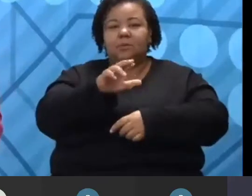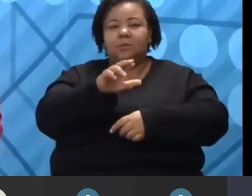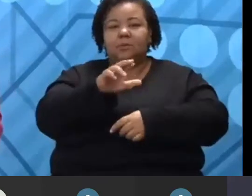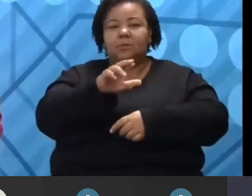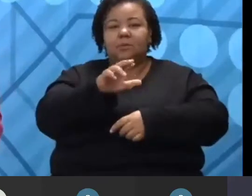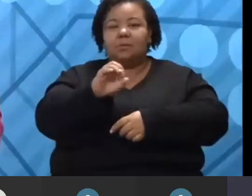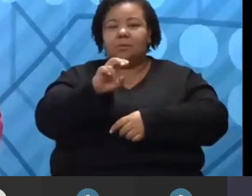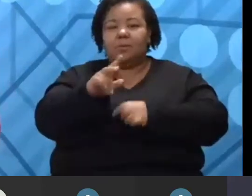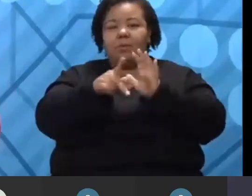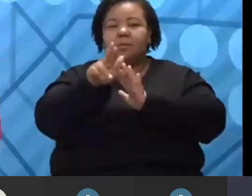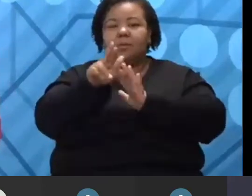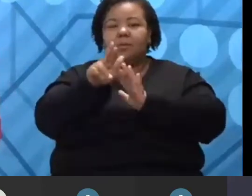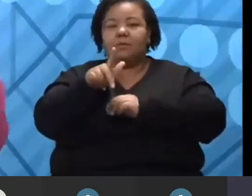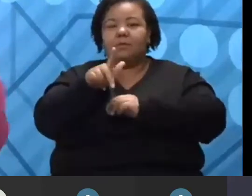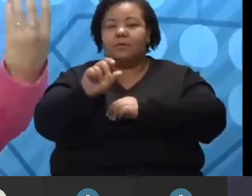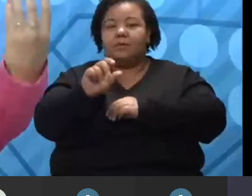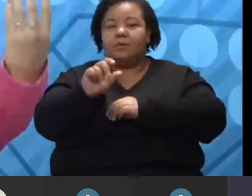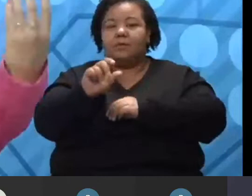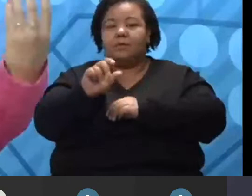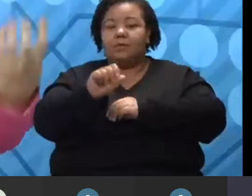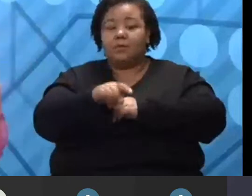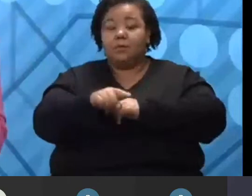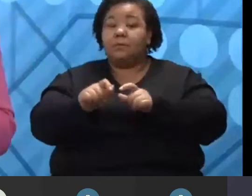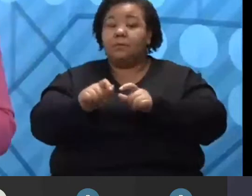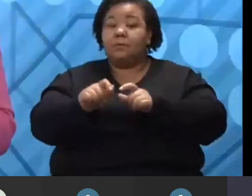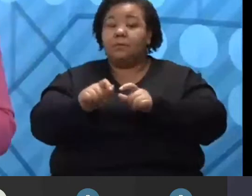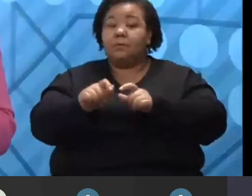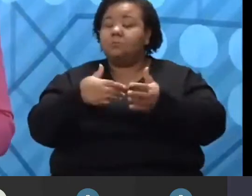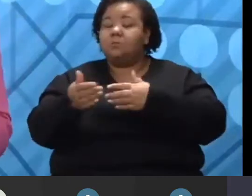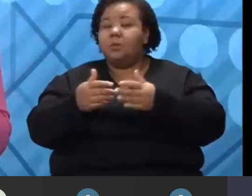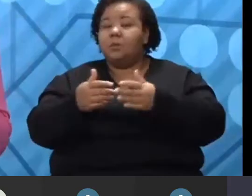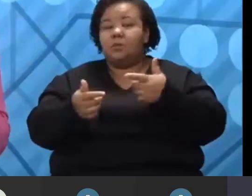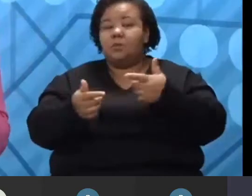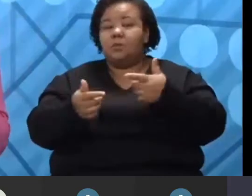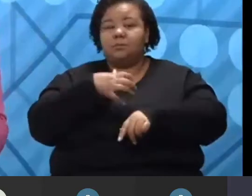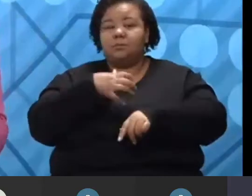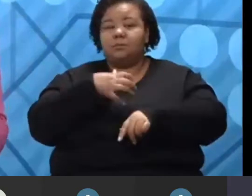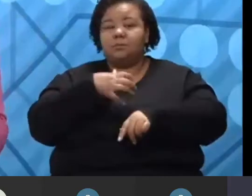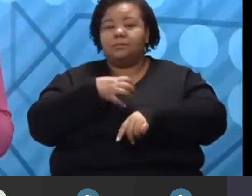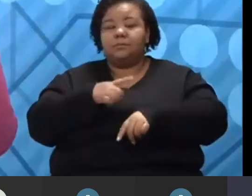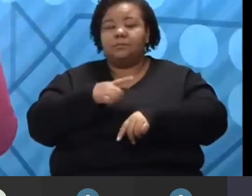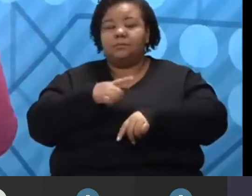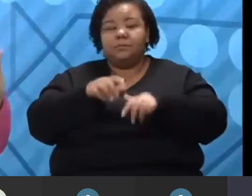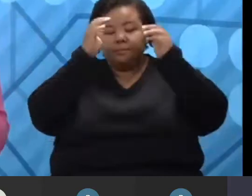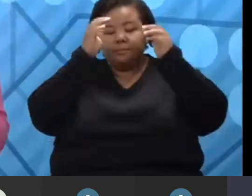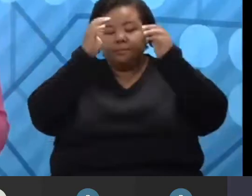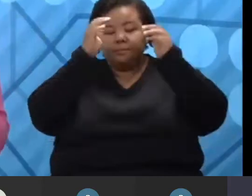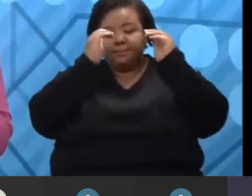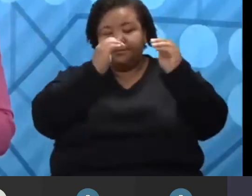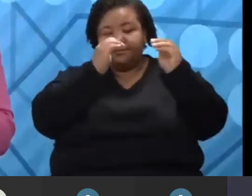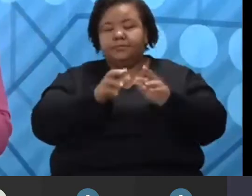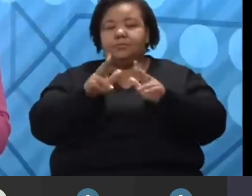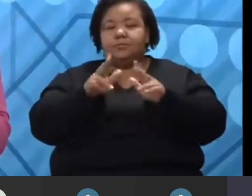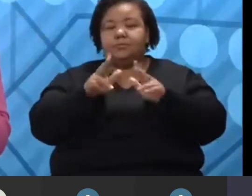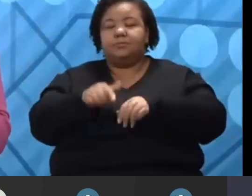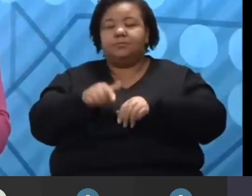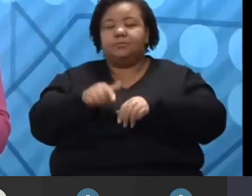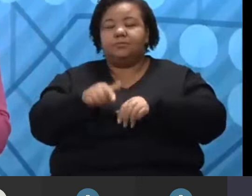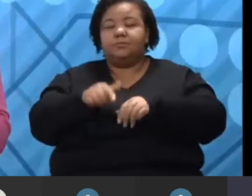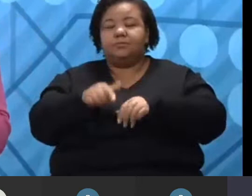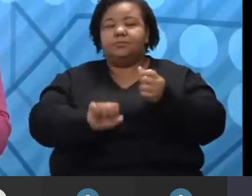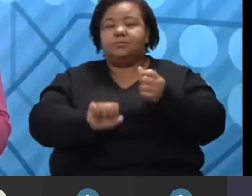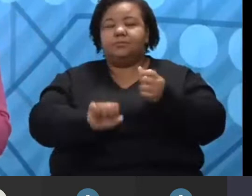de fungos, mas você pode utilizar esse preparo para qualquer tipo de meio de cultura. Basta seguir ali as indicações do